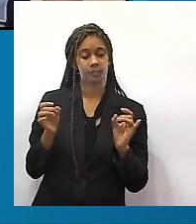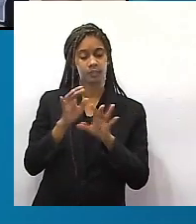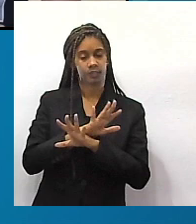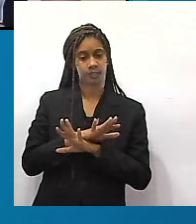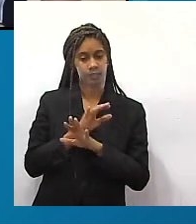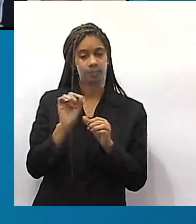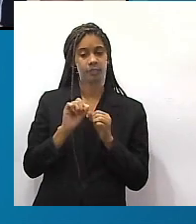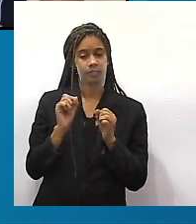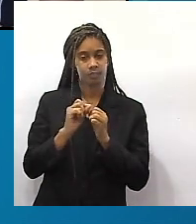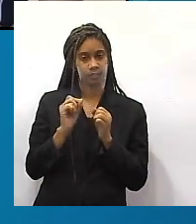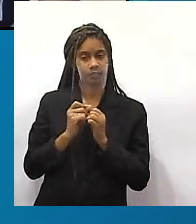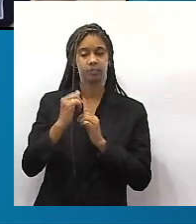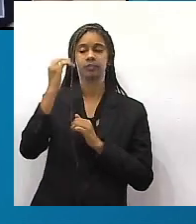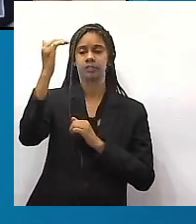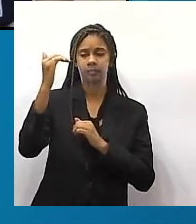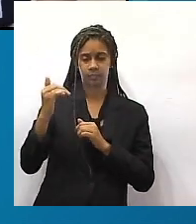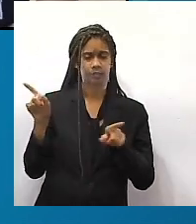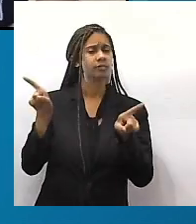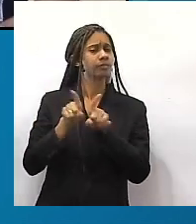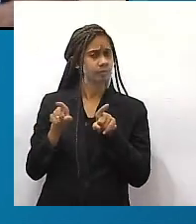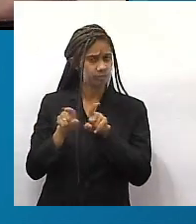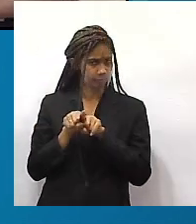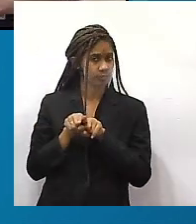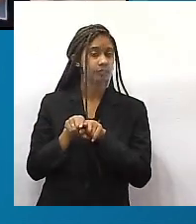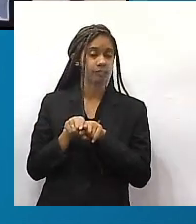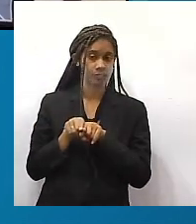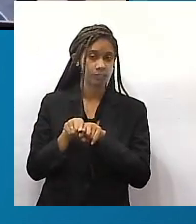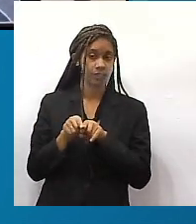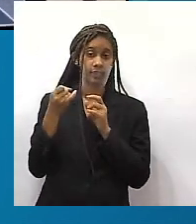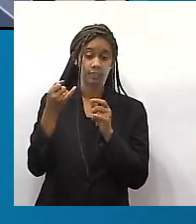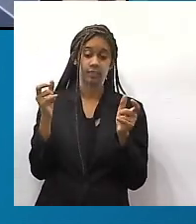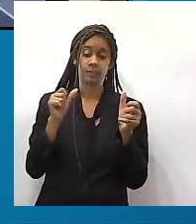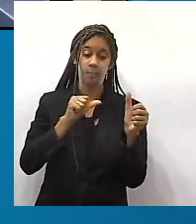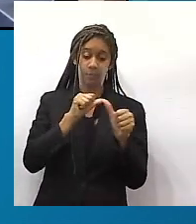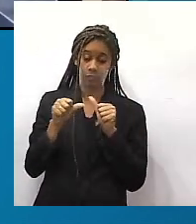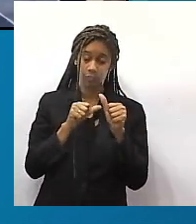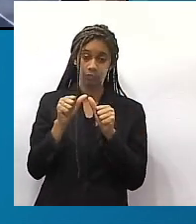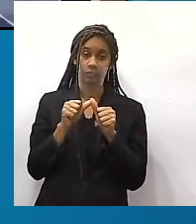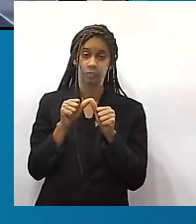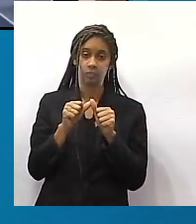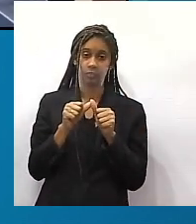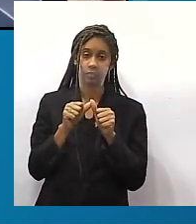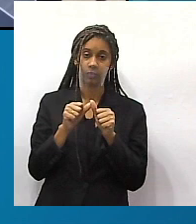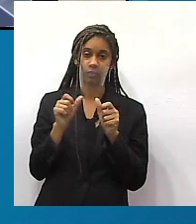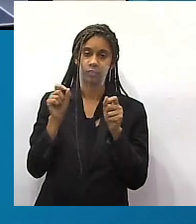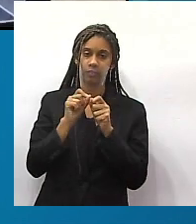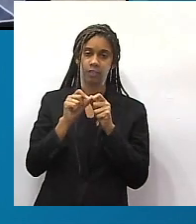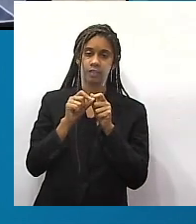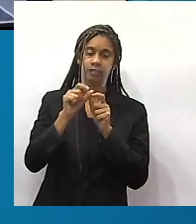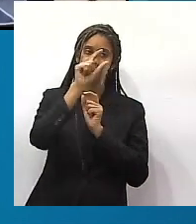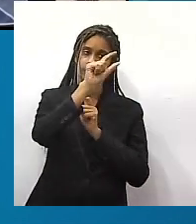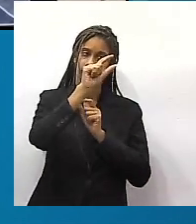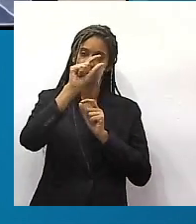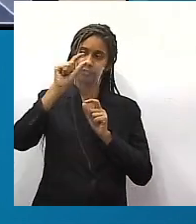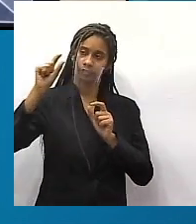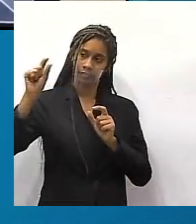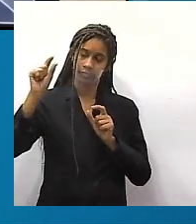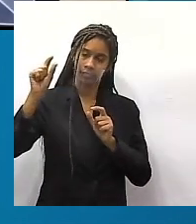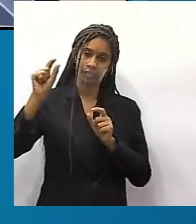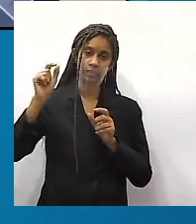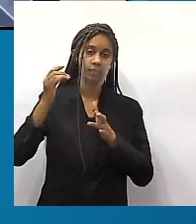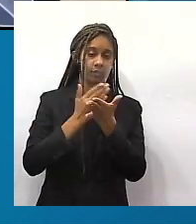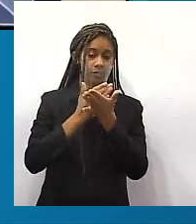terminei fazendo de cima para baixo na direita. Quando eu mudei e peguei segmentos que estão em transversais distintas,